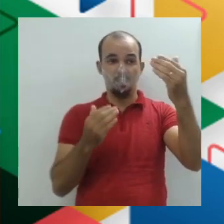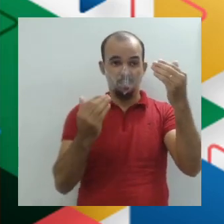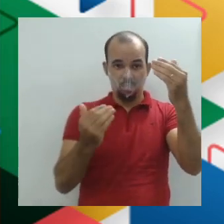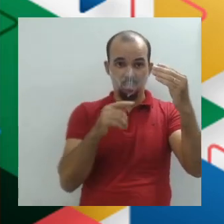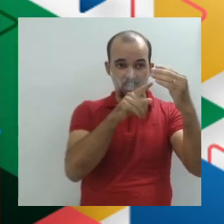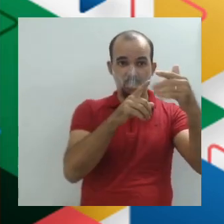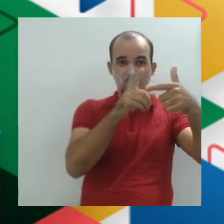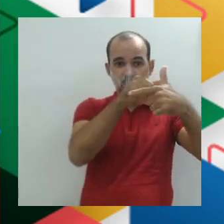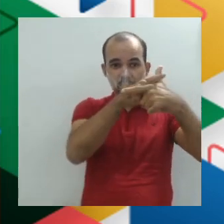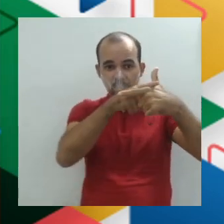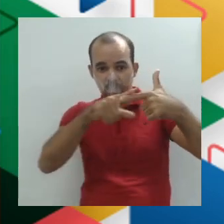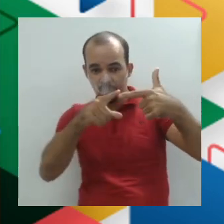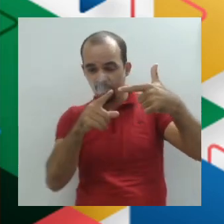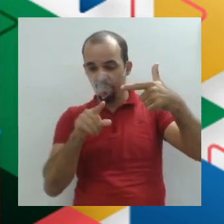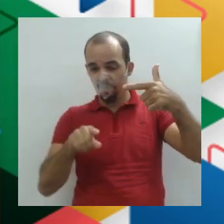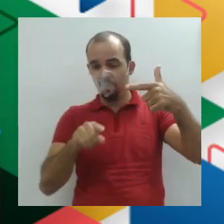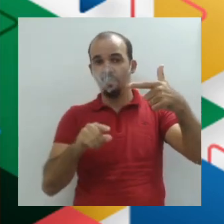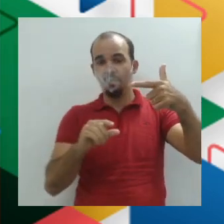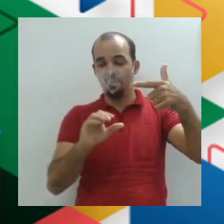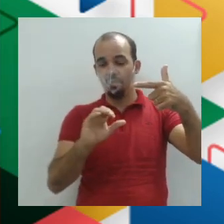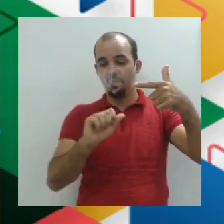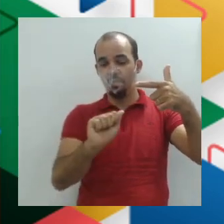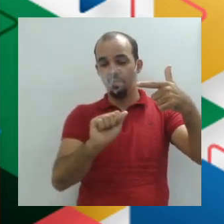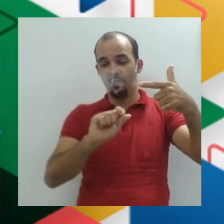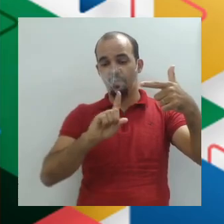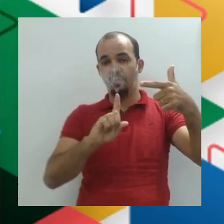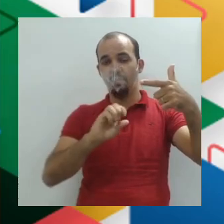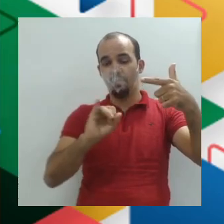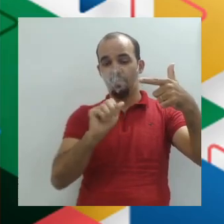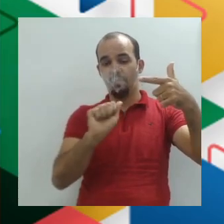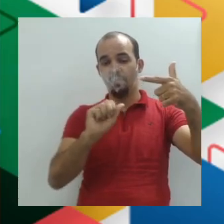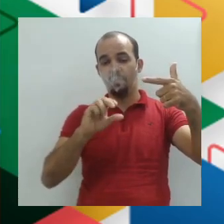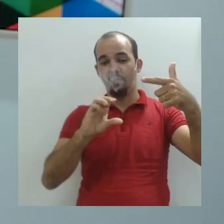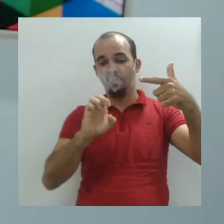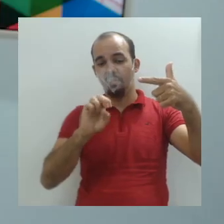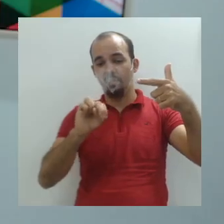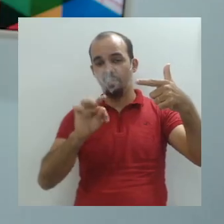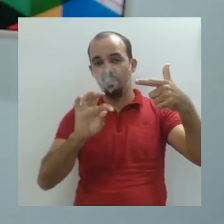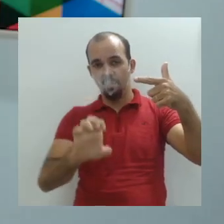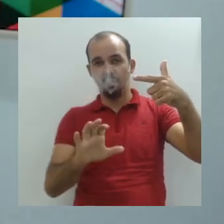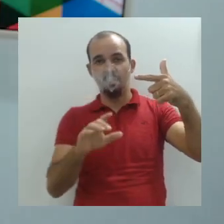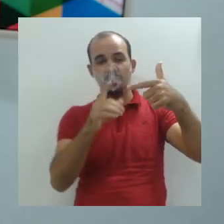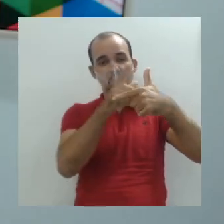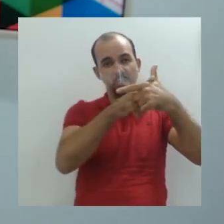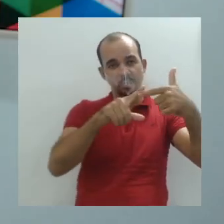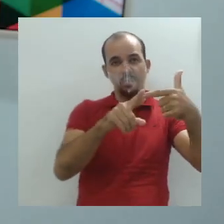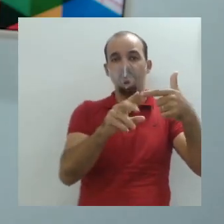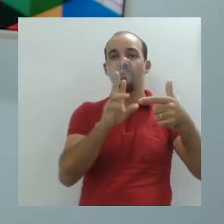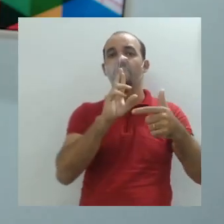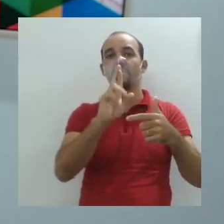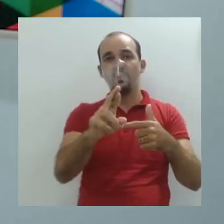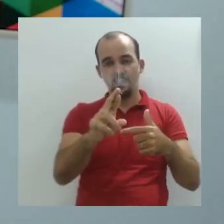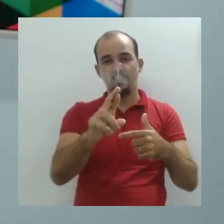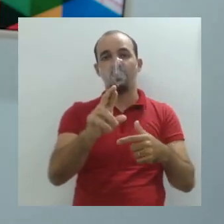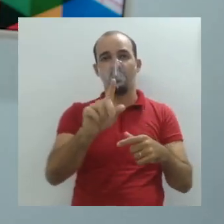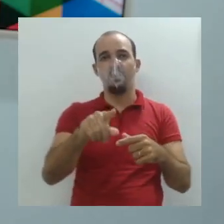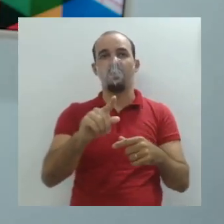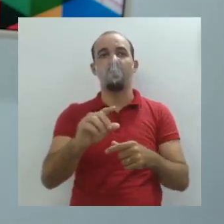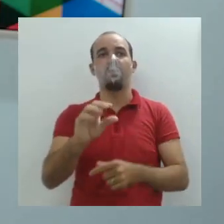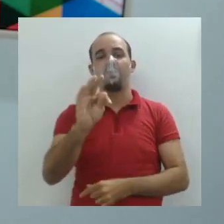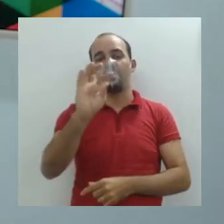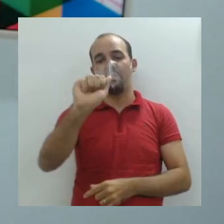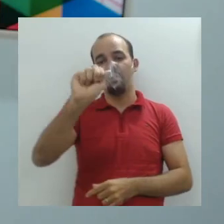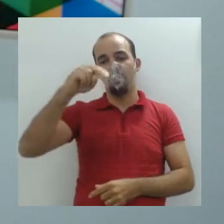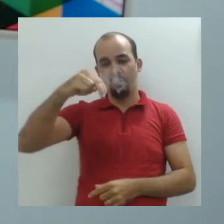tenho o cálculo da tangente, beleza? Corta para mim, Aninha. Então, galera, seno, você já sabe,